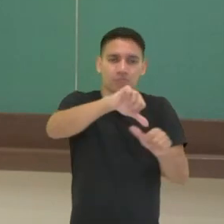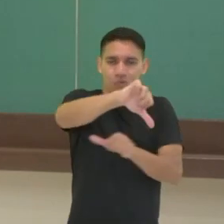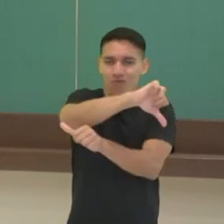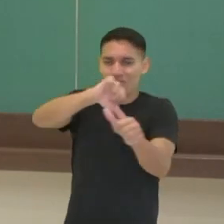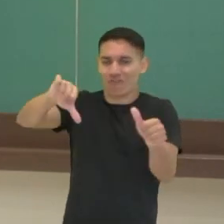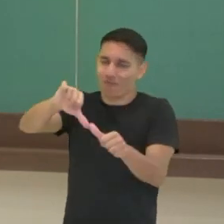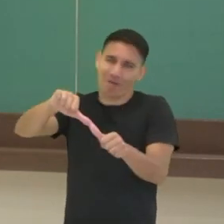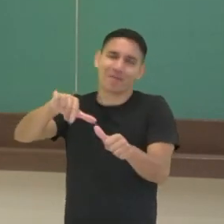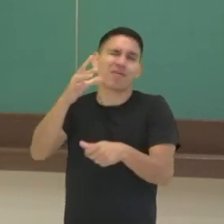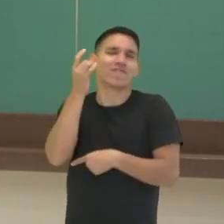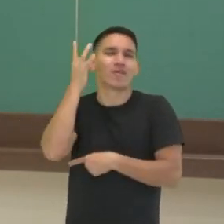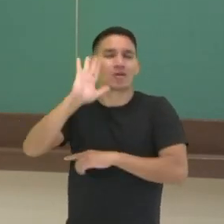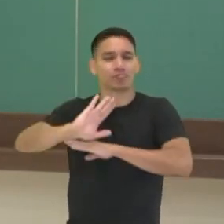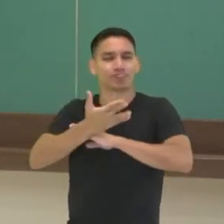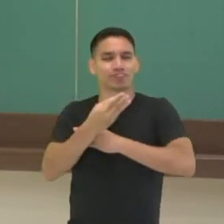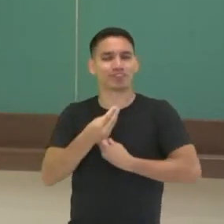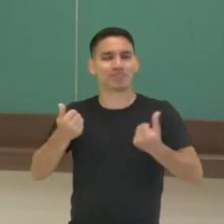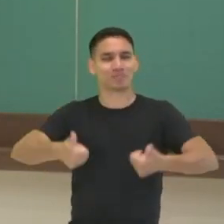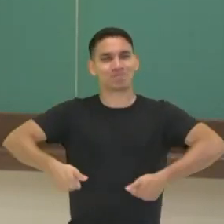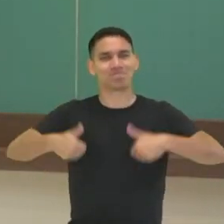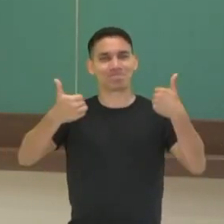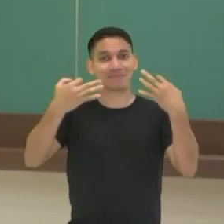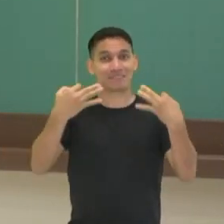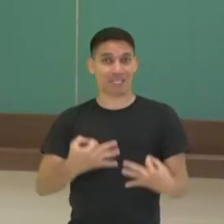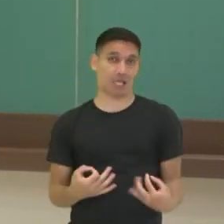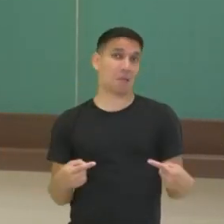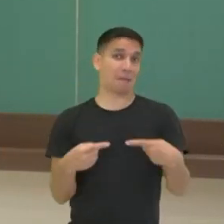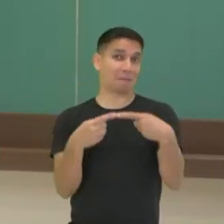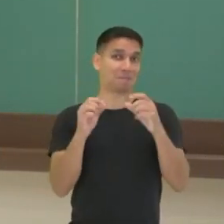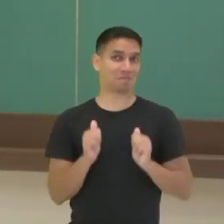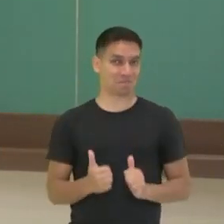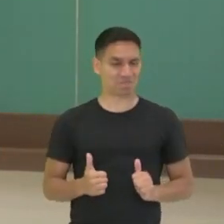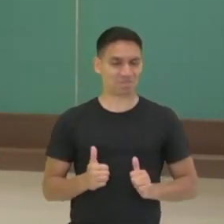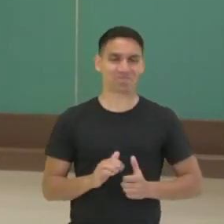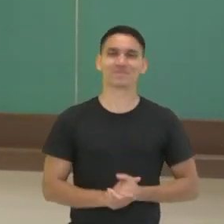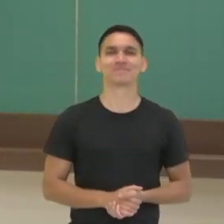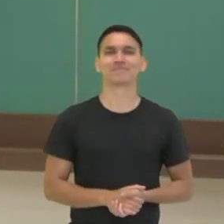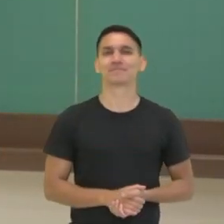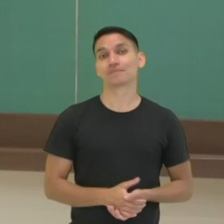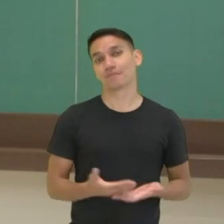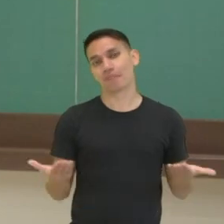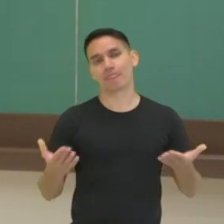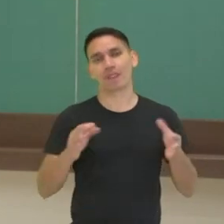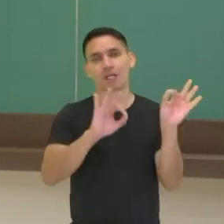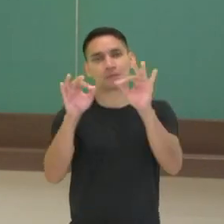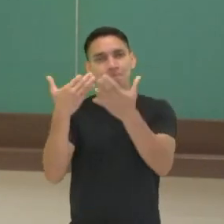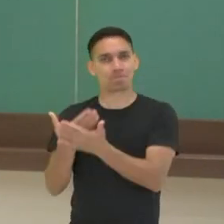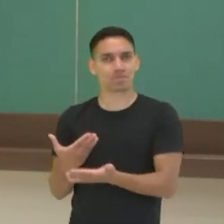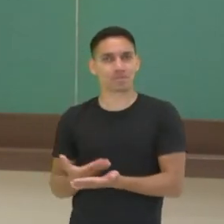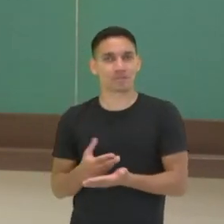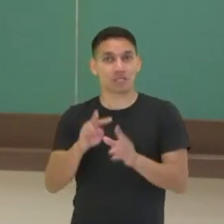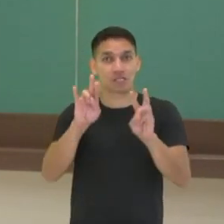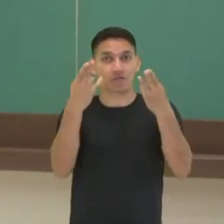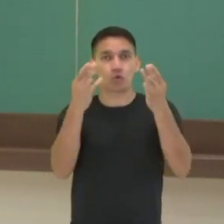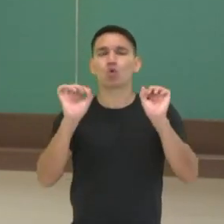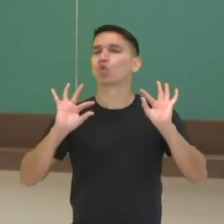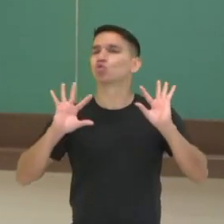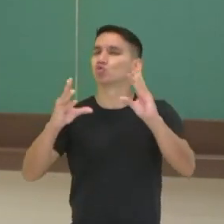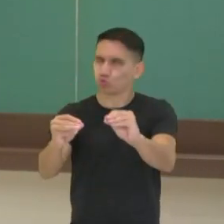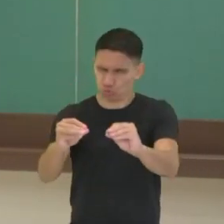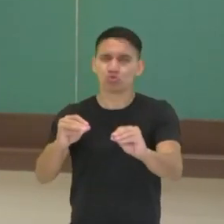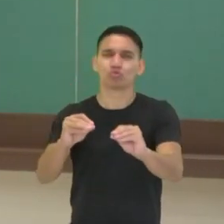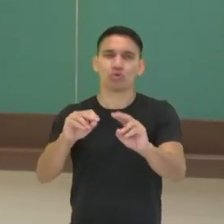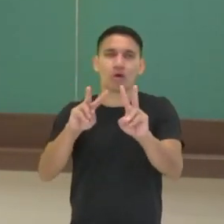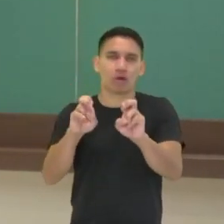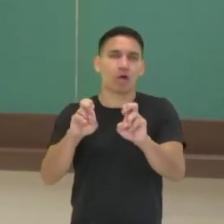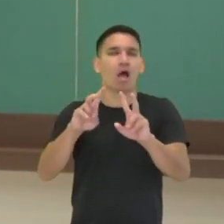mais eficiente, mais eficaz e correto com certeza, tá bom? Então, na aula de hoje a gente viu tudo isso, um pouquinho, né,